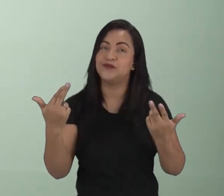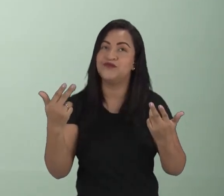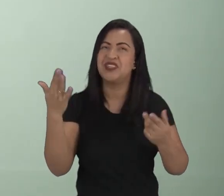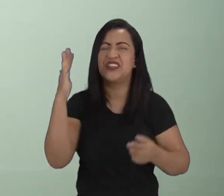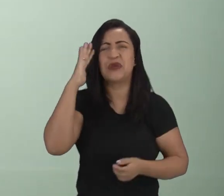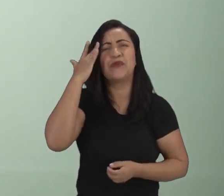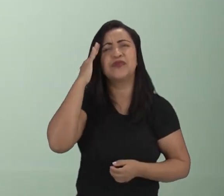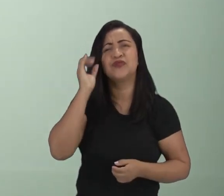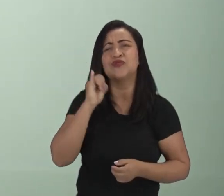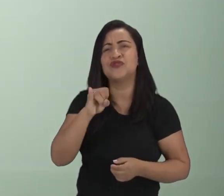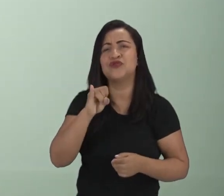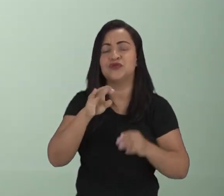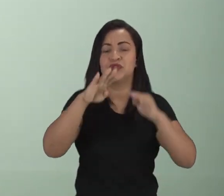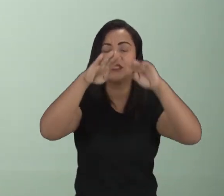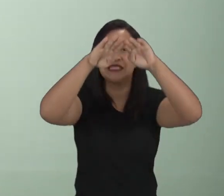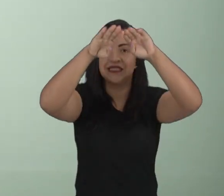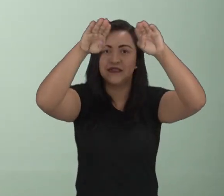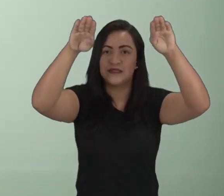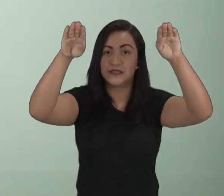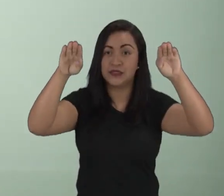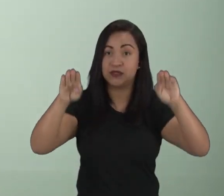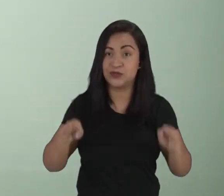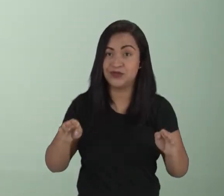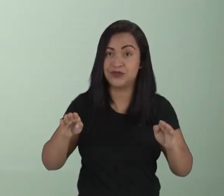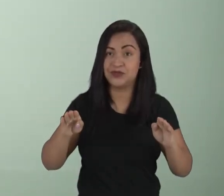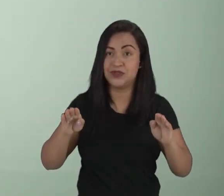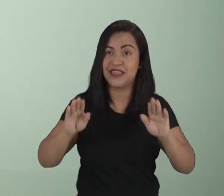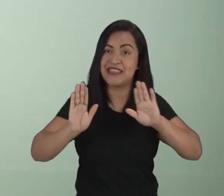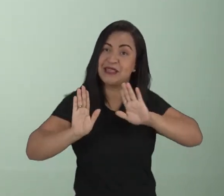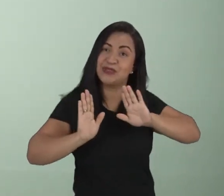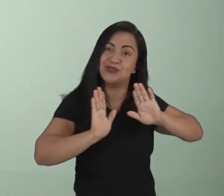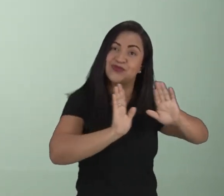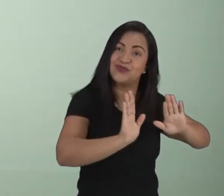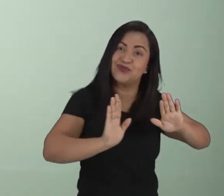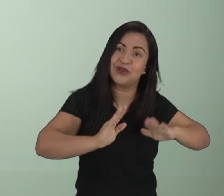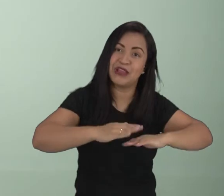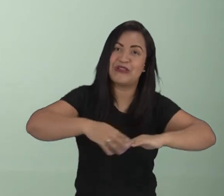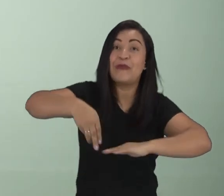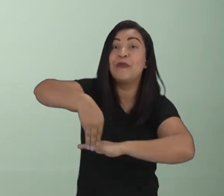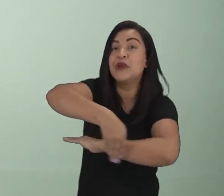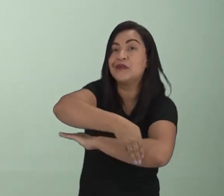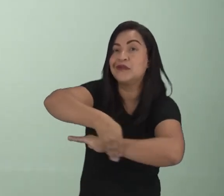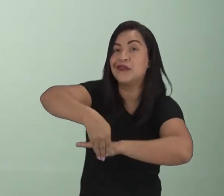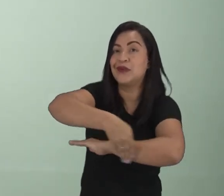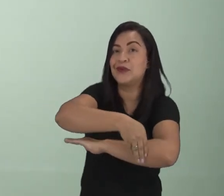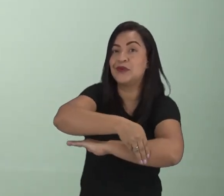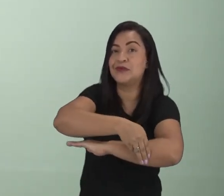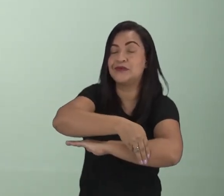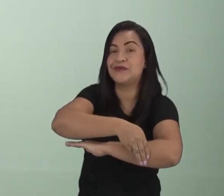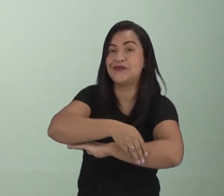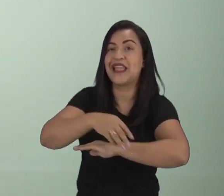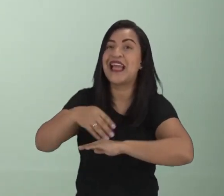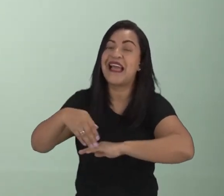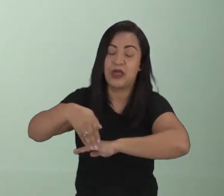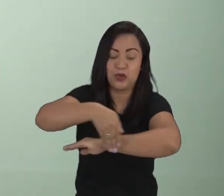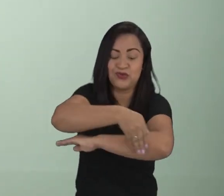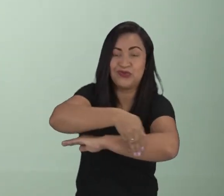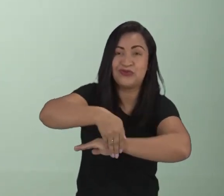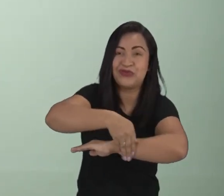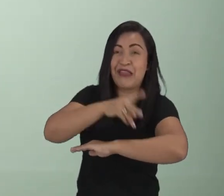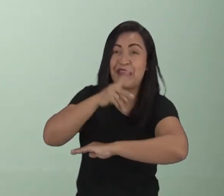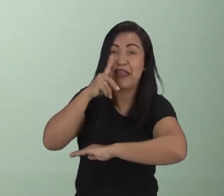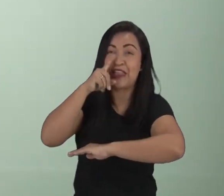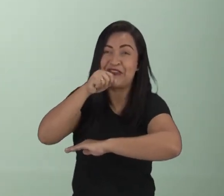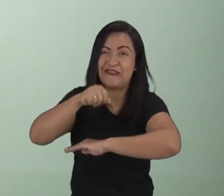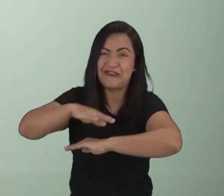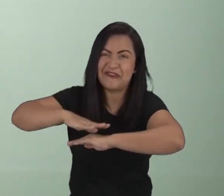tentando empurrar um guarda-roupa no meio do asfalto. O asfalto é uma superfície bem rugosa, bem